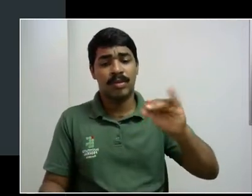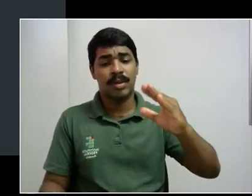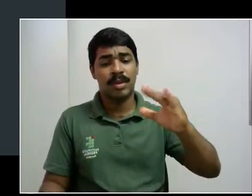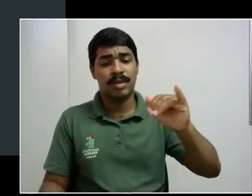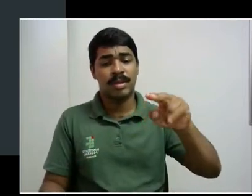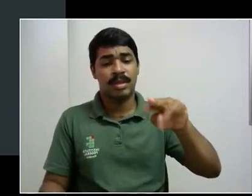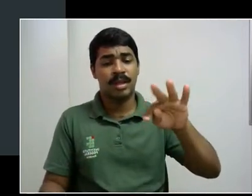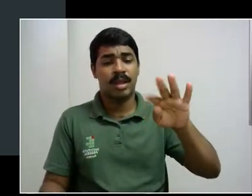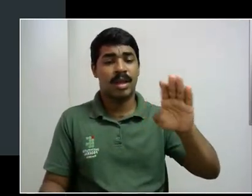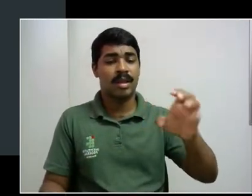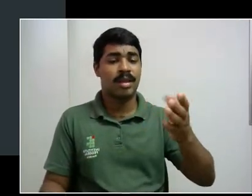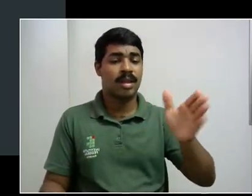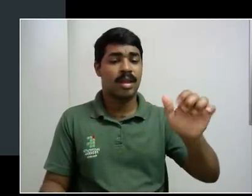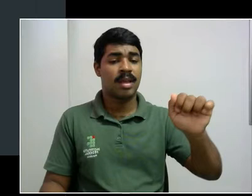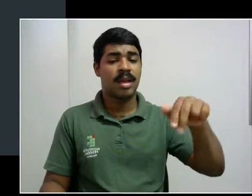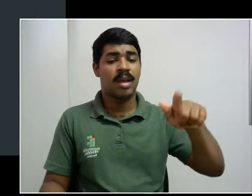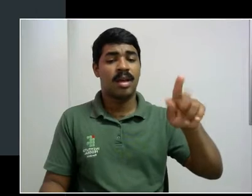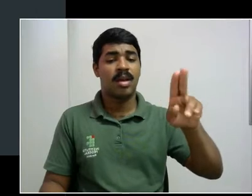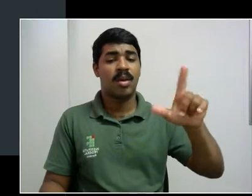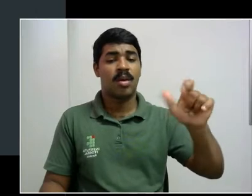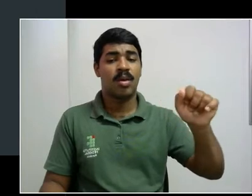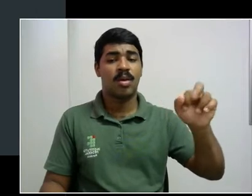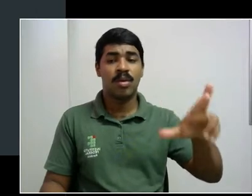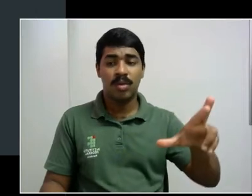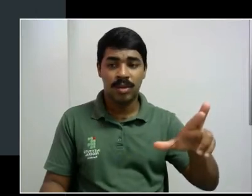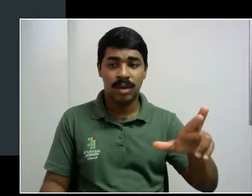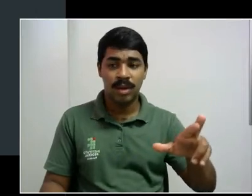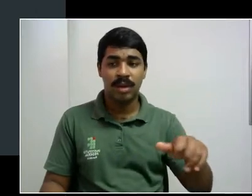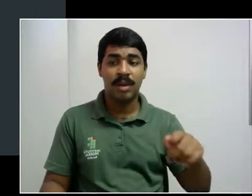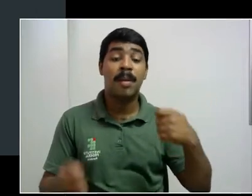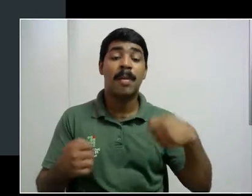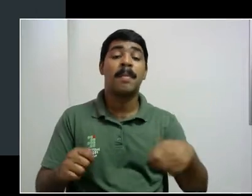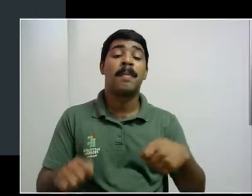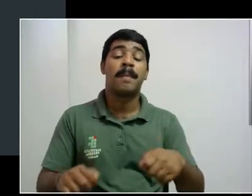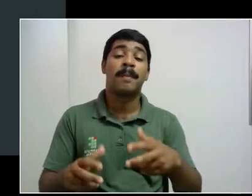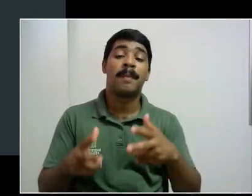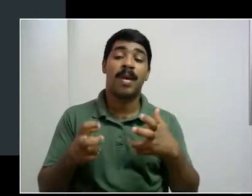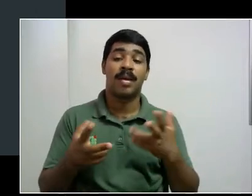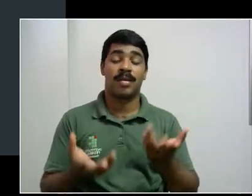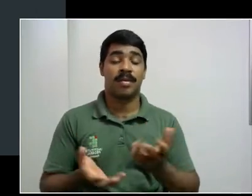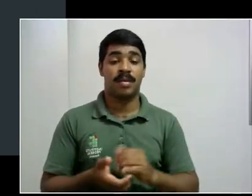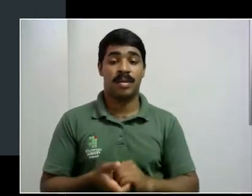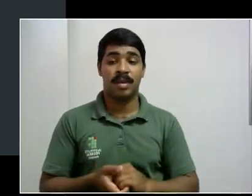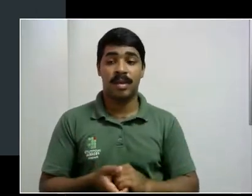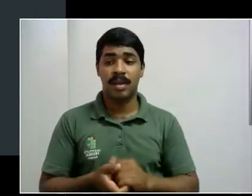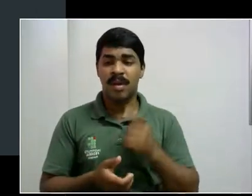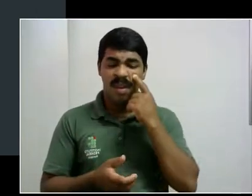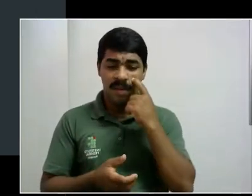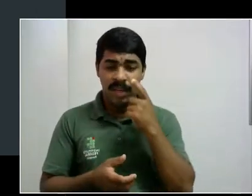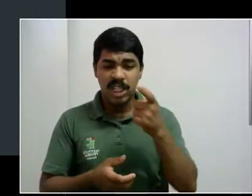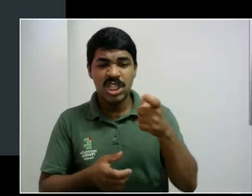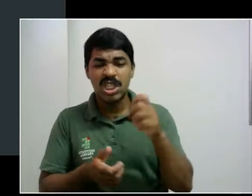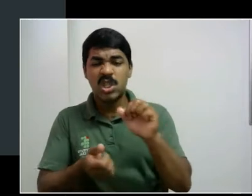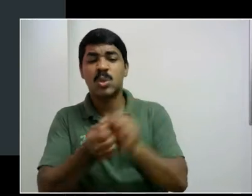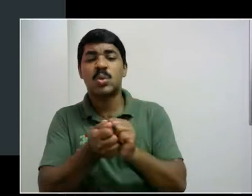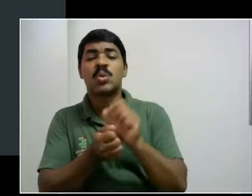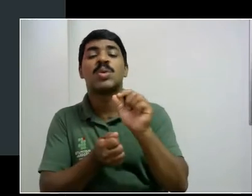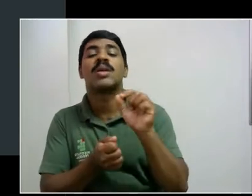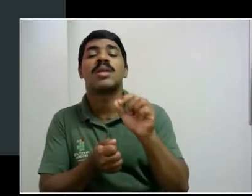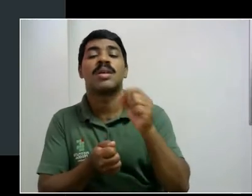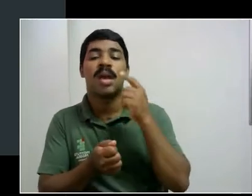Ou seja, quem é que está acompanhando o x aqui? Ó? É todo esse valor aqui. Ó. Isso aqui tudinho está acompanhando o x, tá?